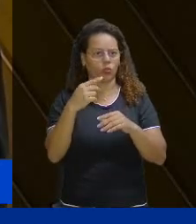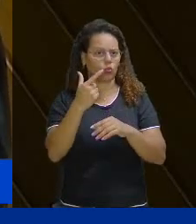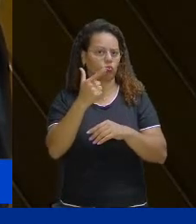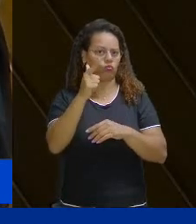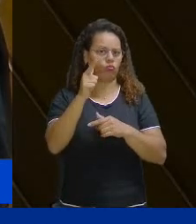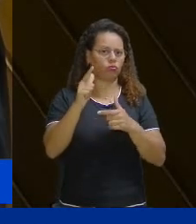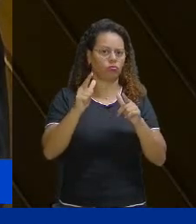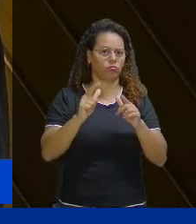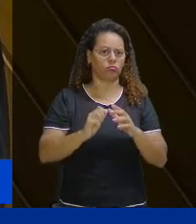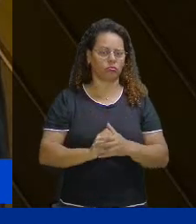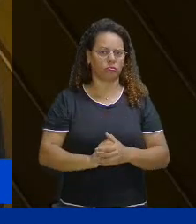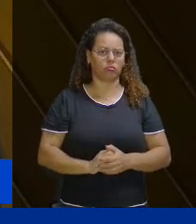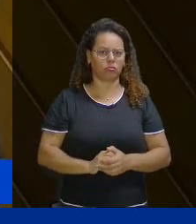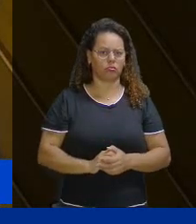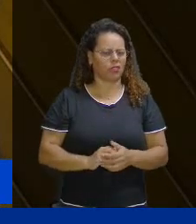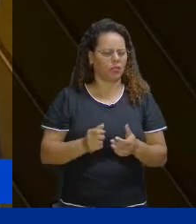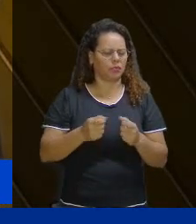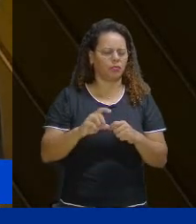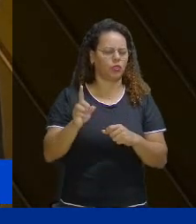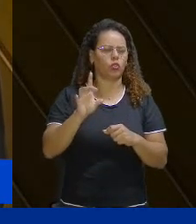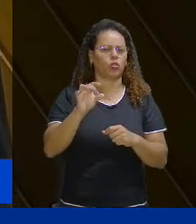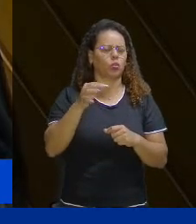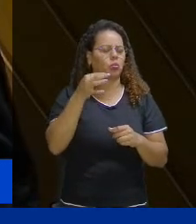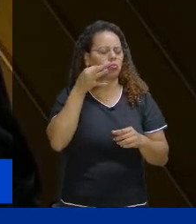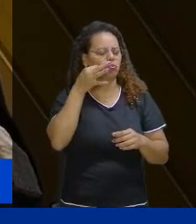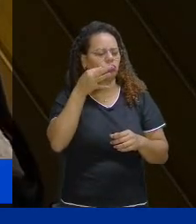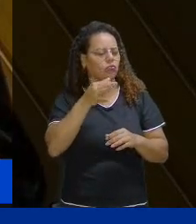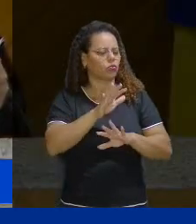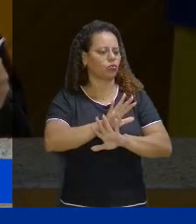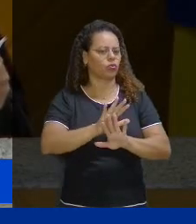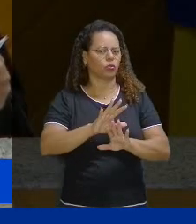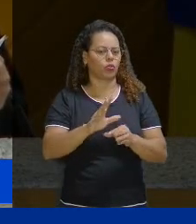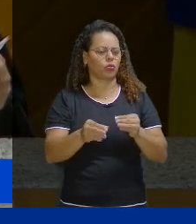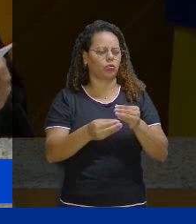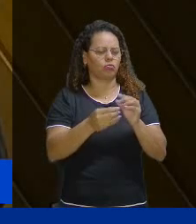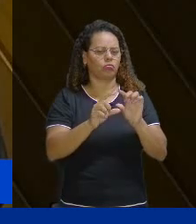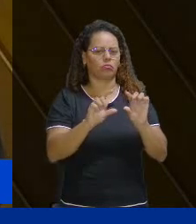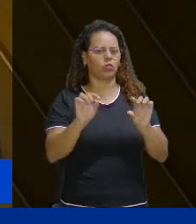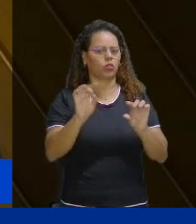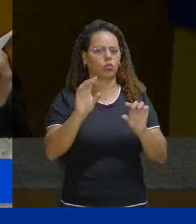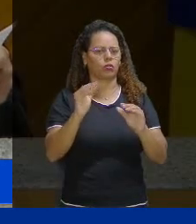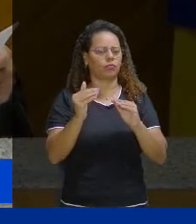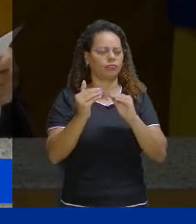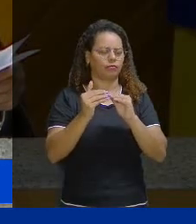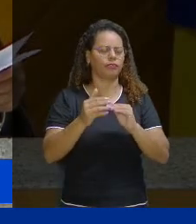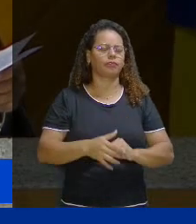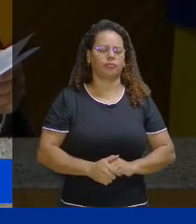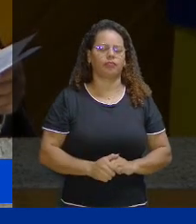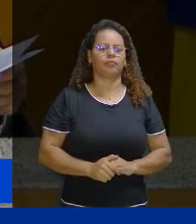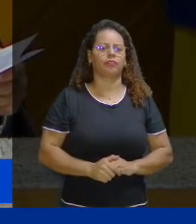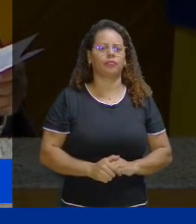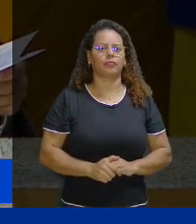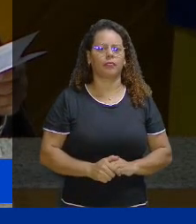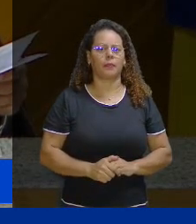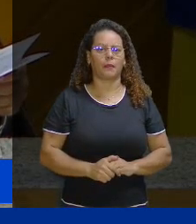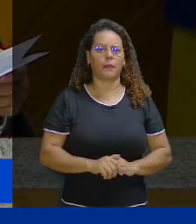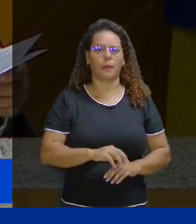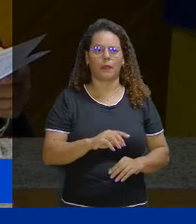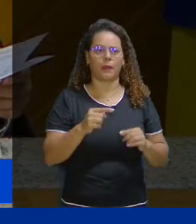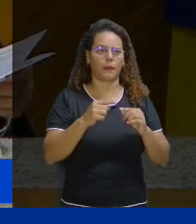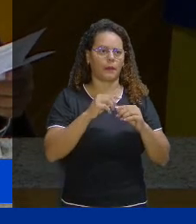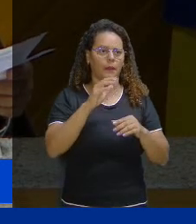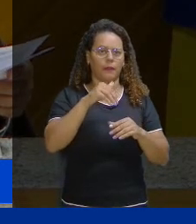só uma observação, senhor presidente. Não há necessidade de nenhuma acréscimo, não, só acompanha o relator. Nos termos do voto do juiz